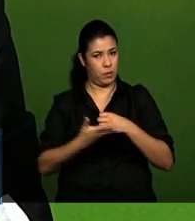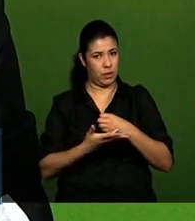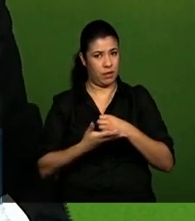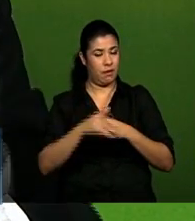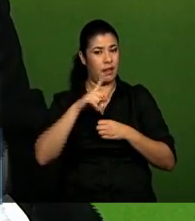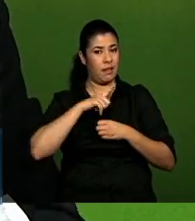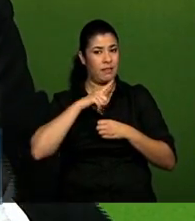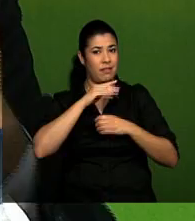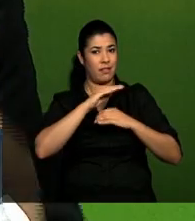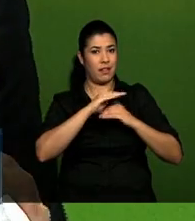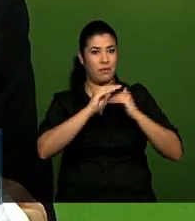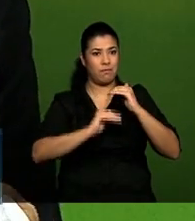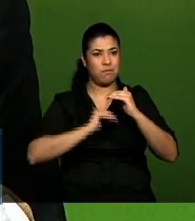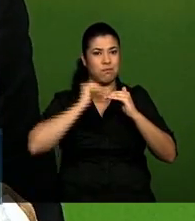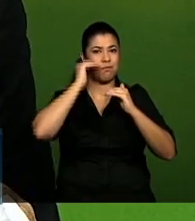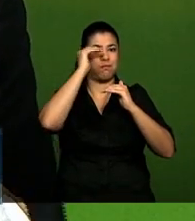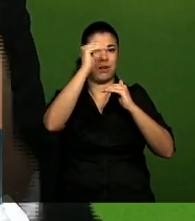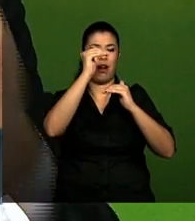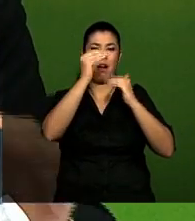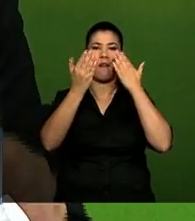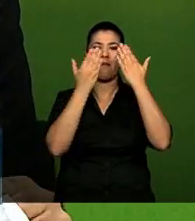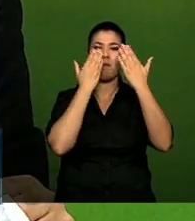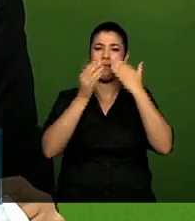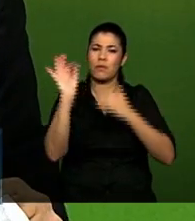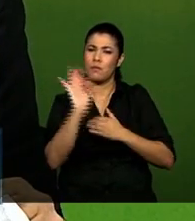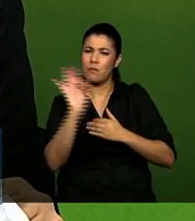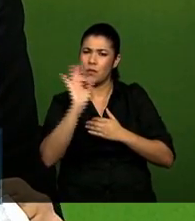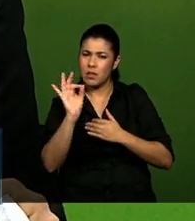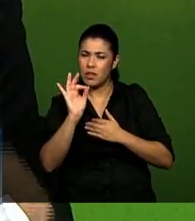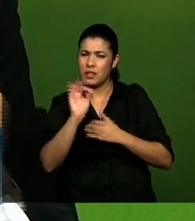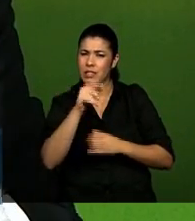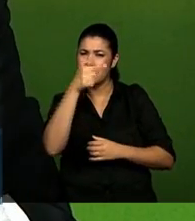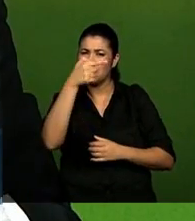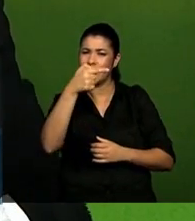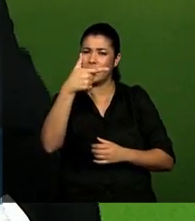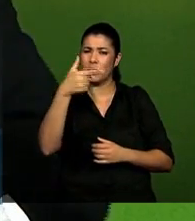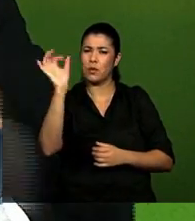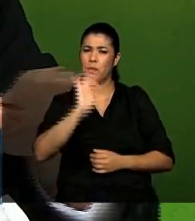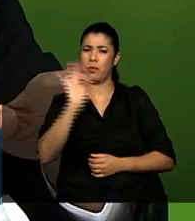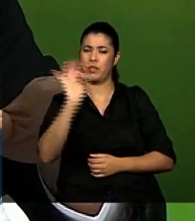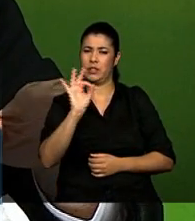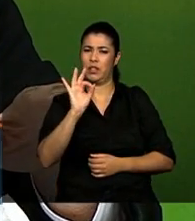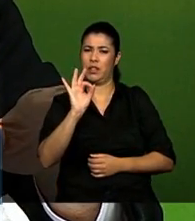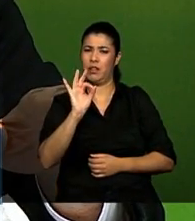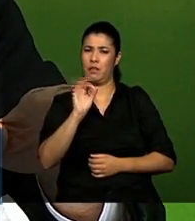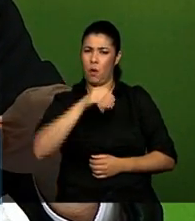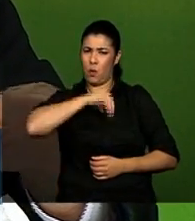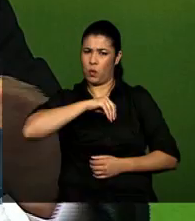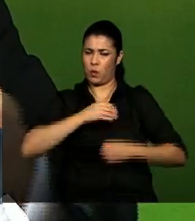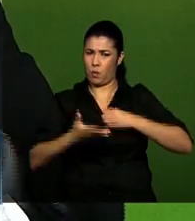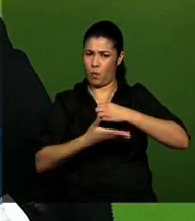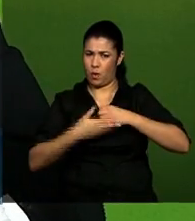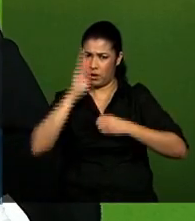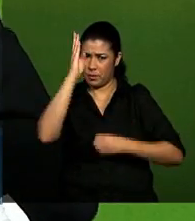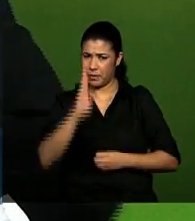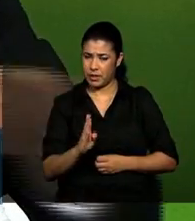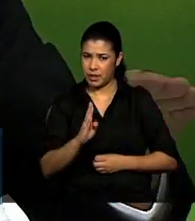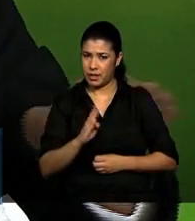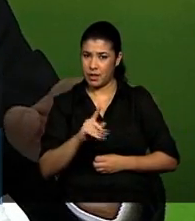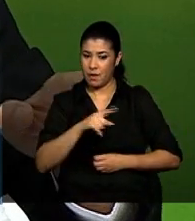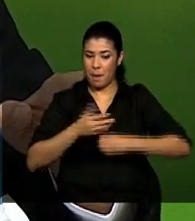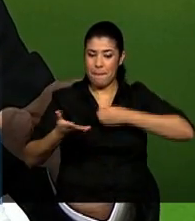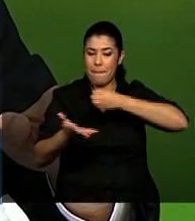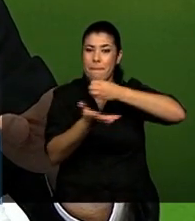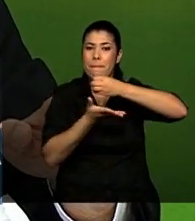teve um aumento real acima da inflação de 72 o salário mínimo é o piso para